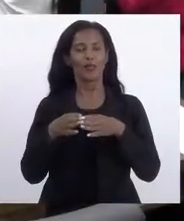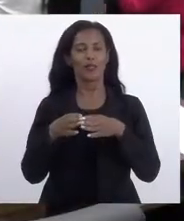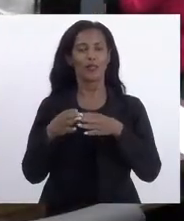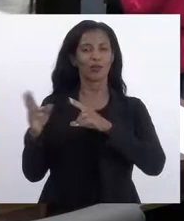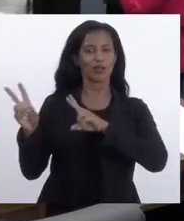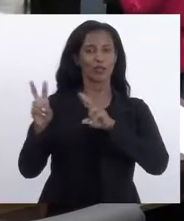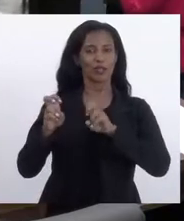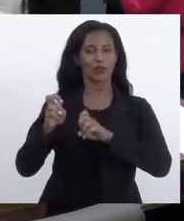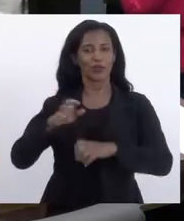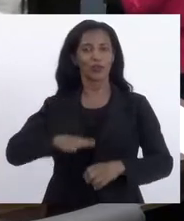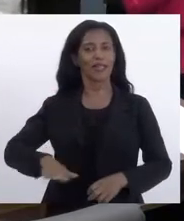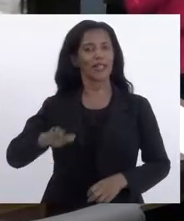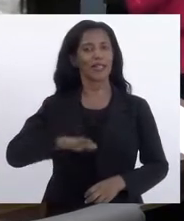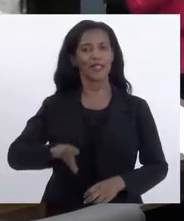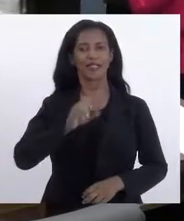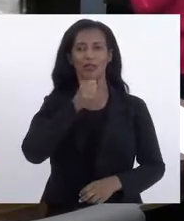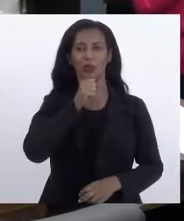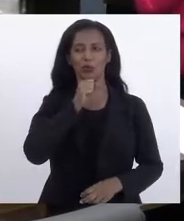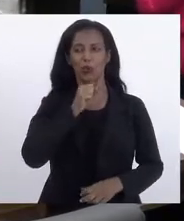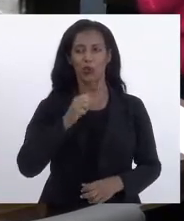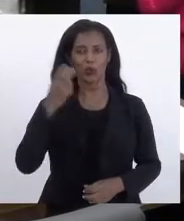Rosane, deputada Rosane Félix.